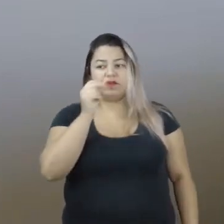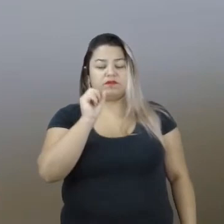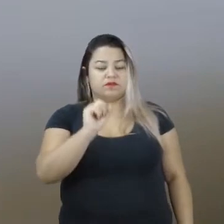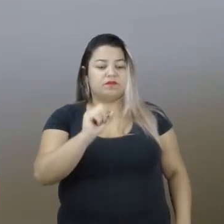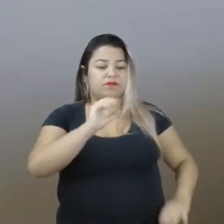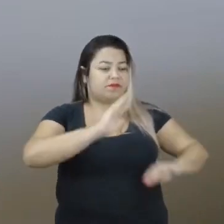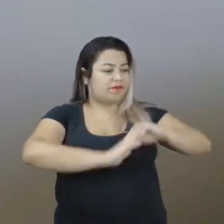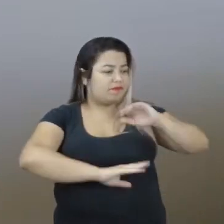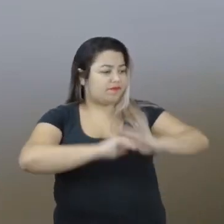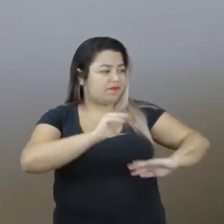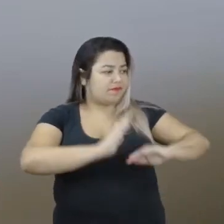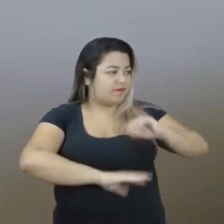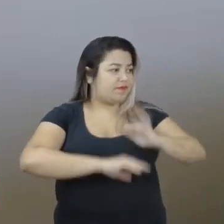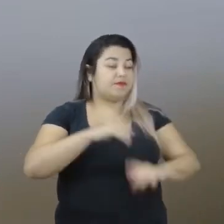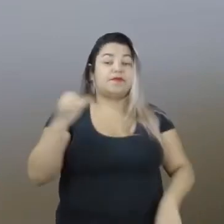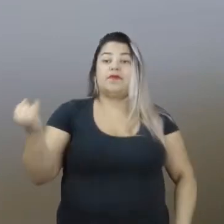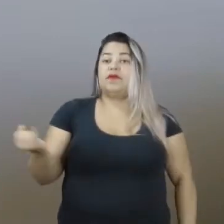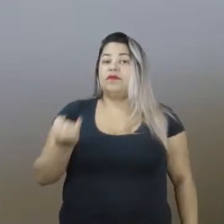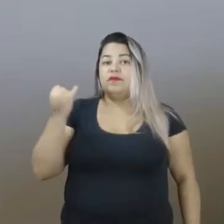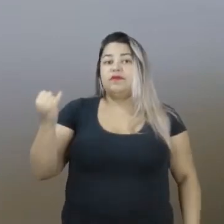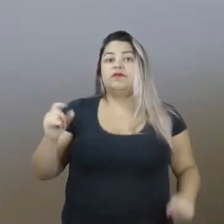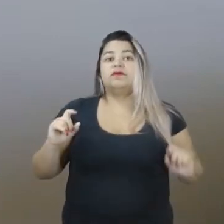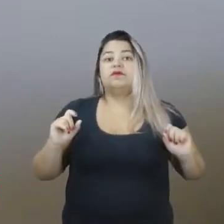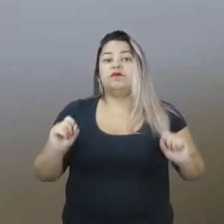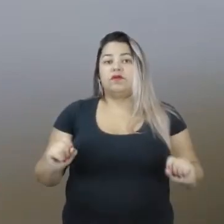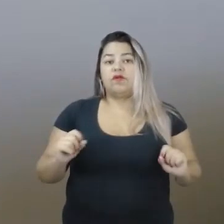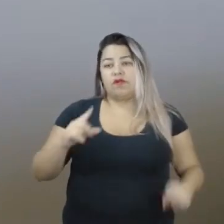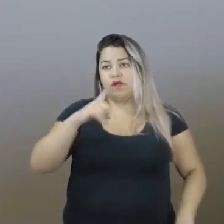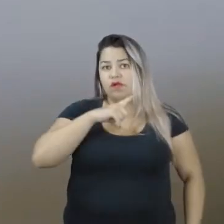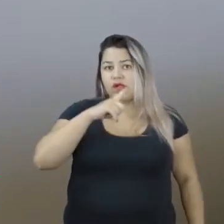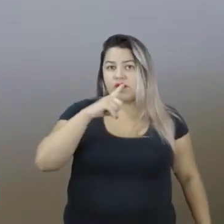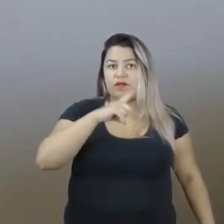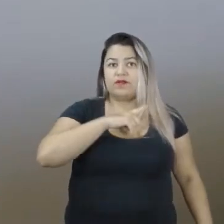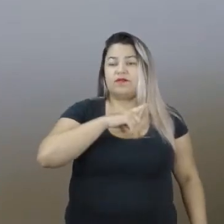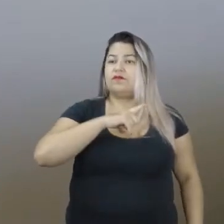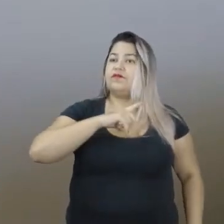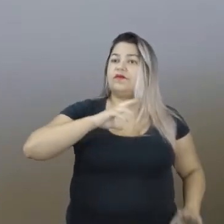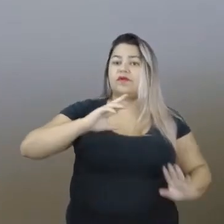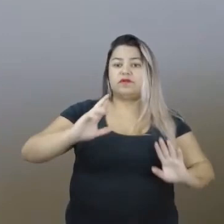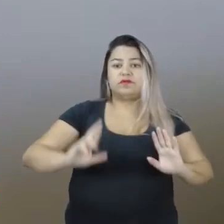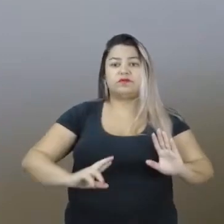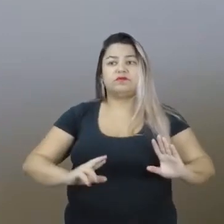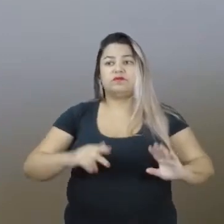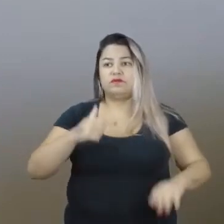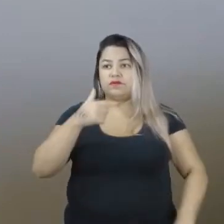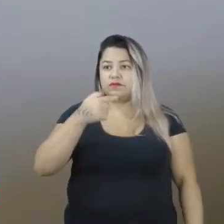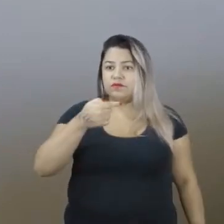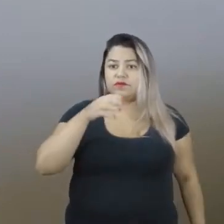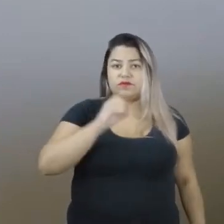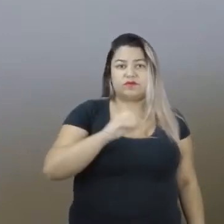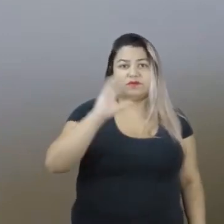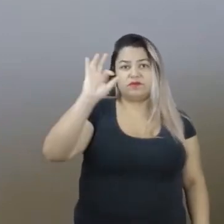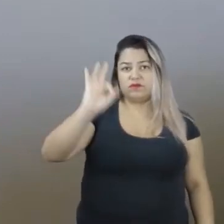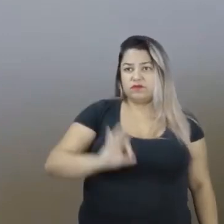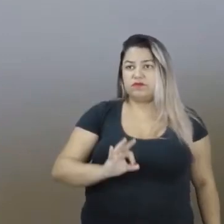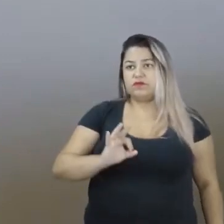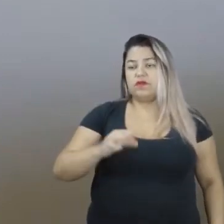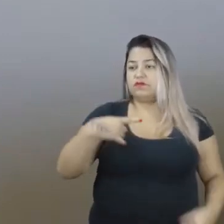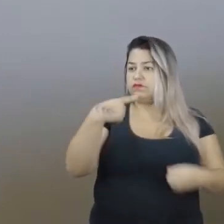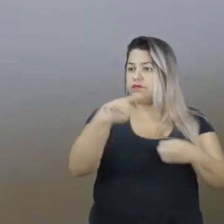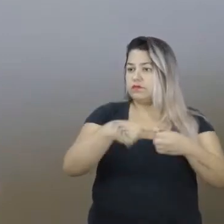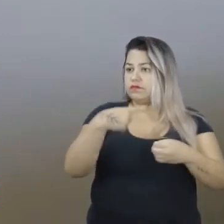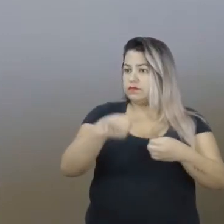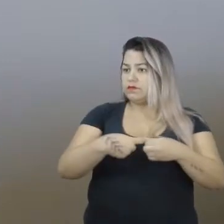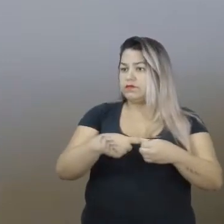ação pequena, mas importante. Eu tinha um relatório que tinha em torno de 70 cidades, só vou dar o exemplo do Rio